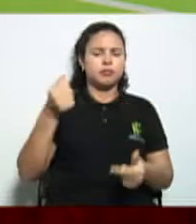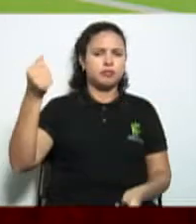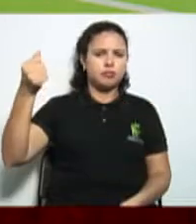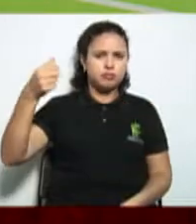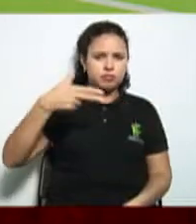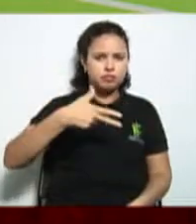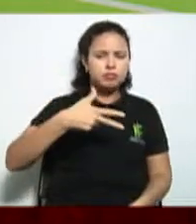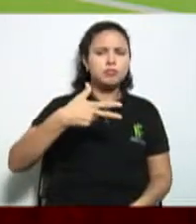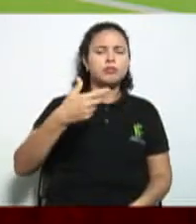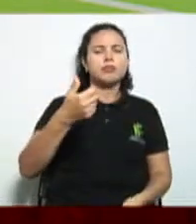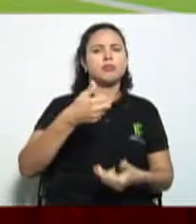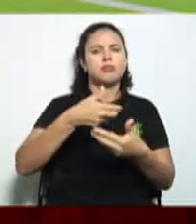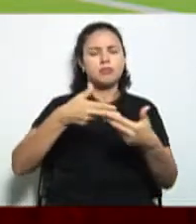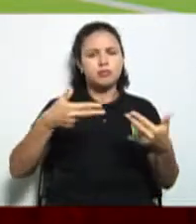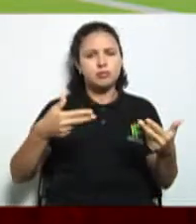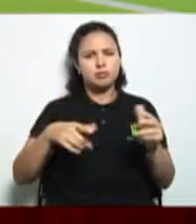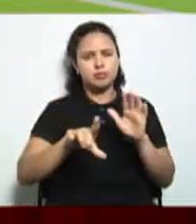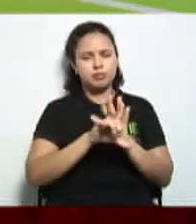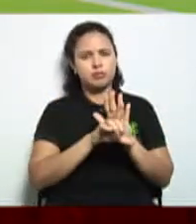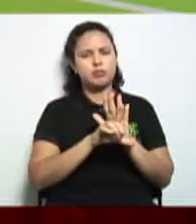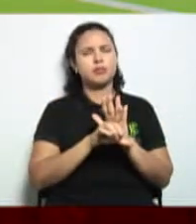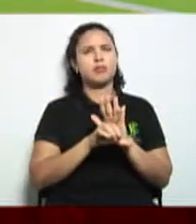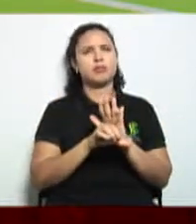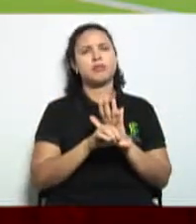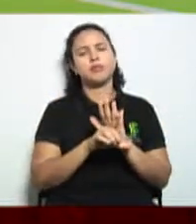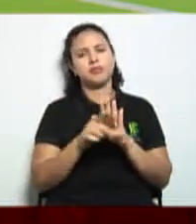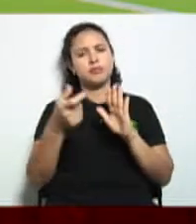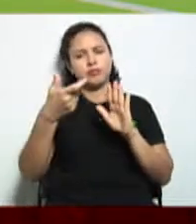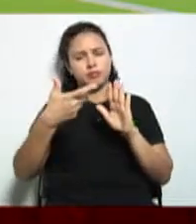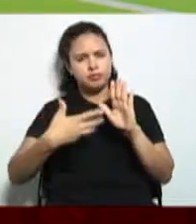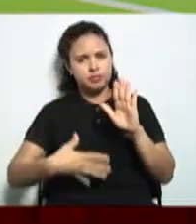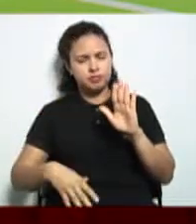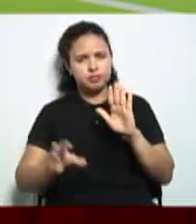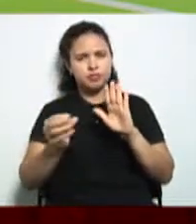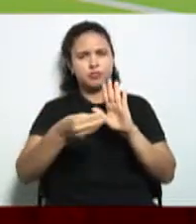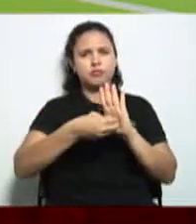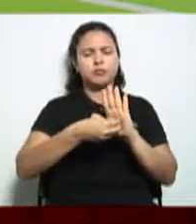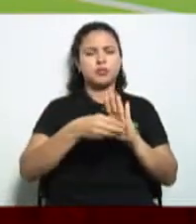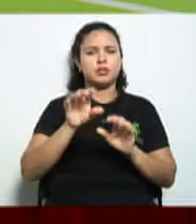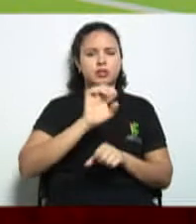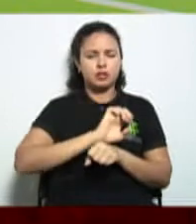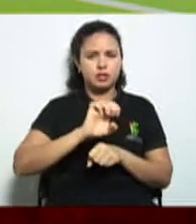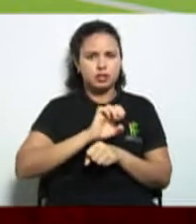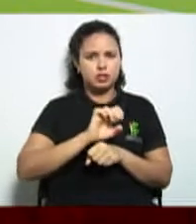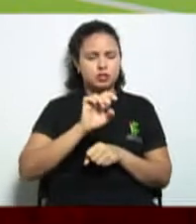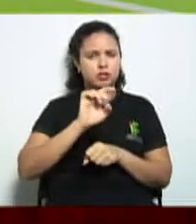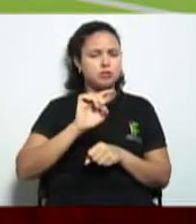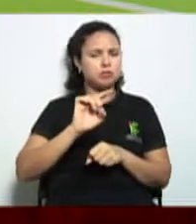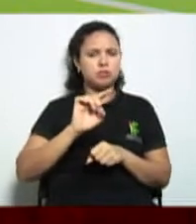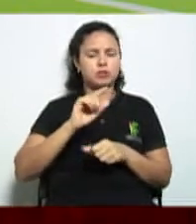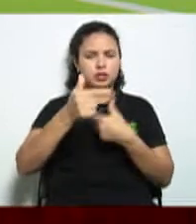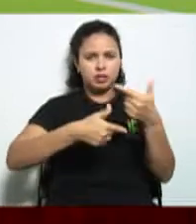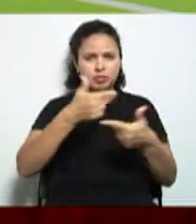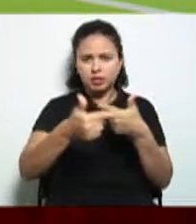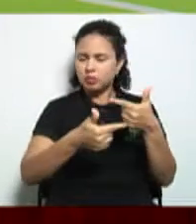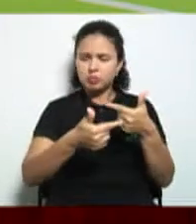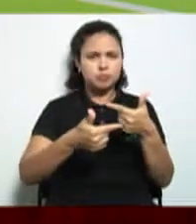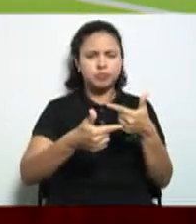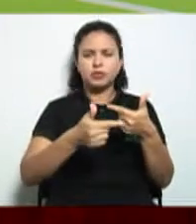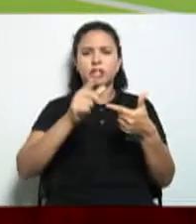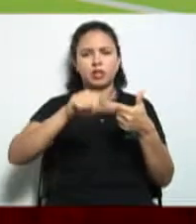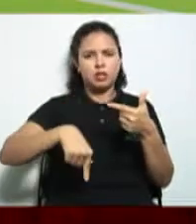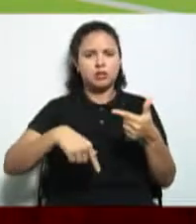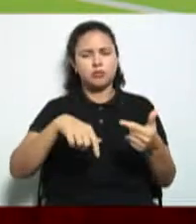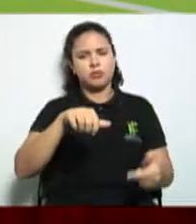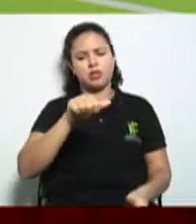Lei 11.788 de 2008, ela traz isso taxativamente. Então, estágio não é emprego. Estágio é o quê? É um ato